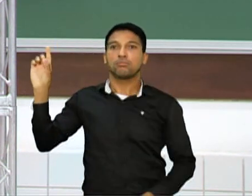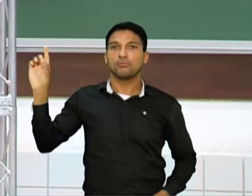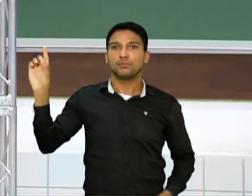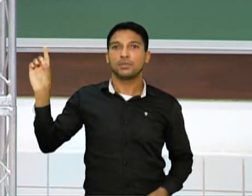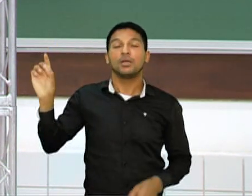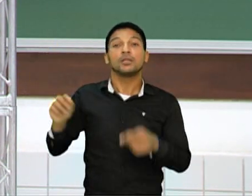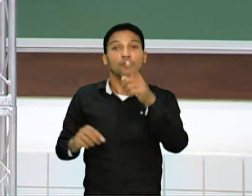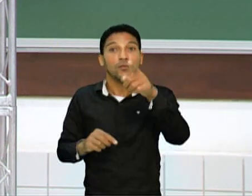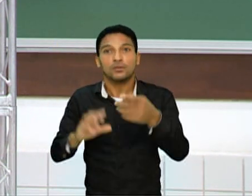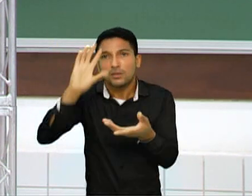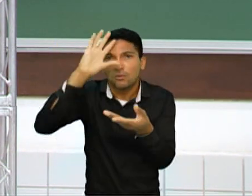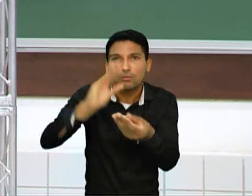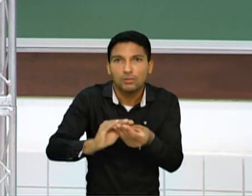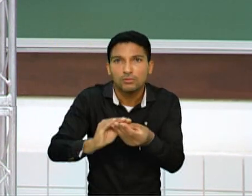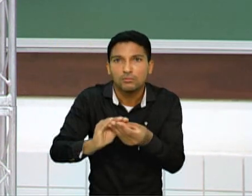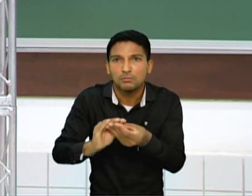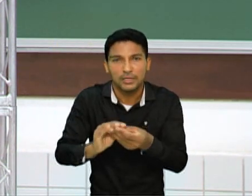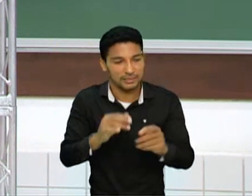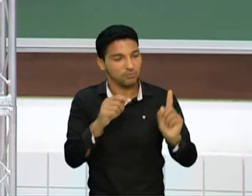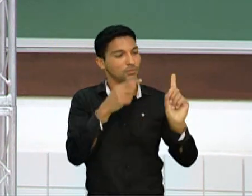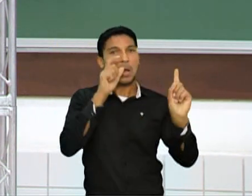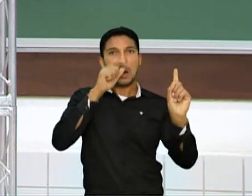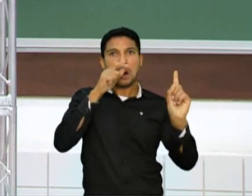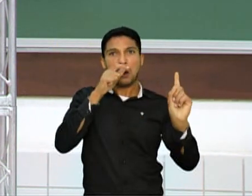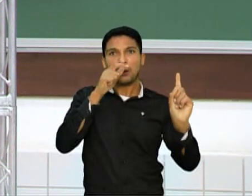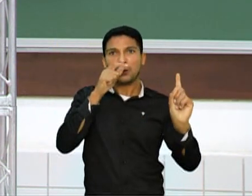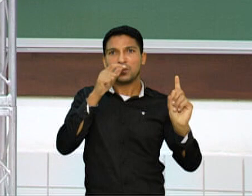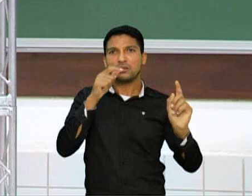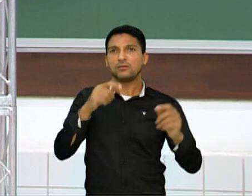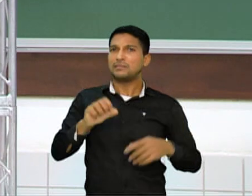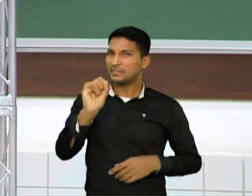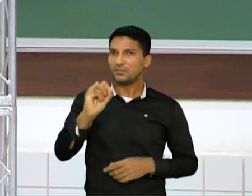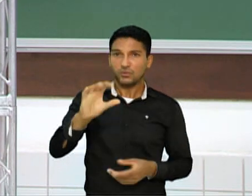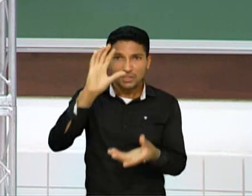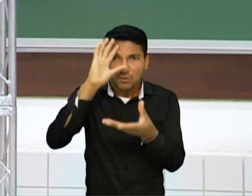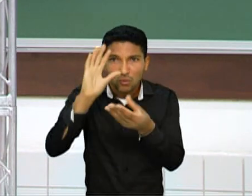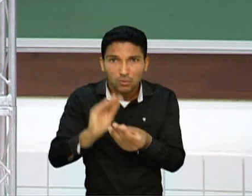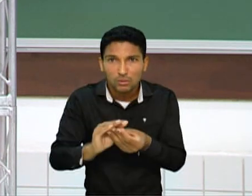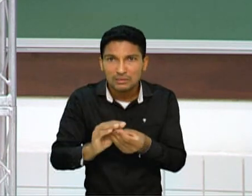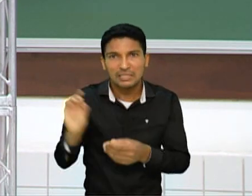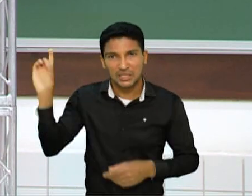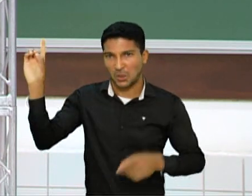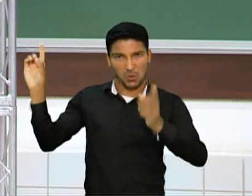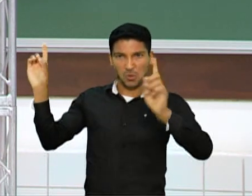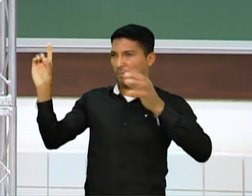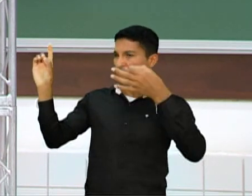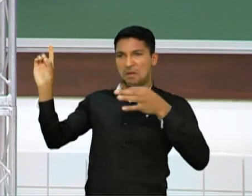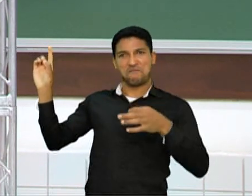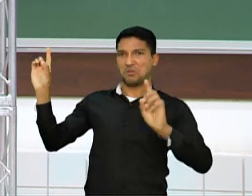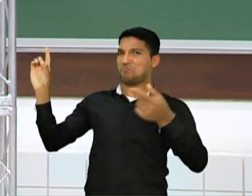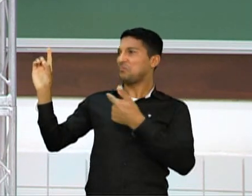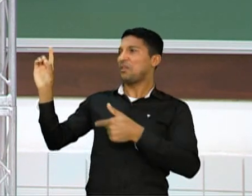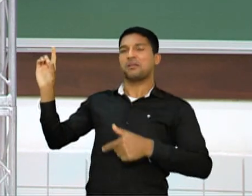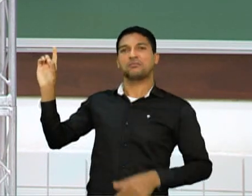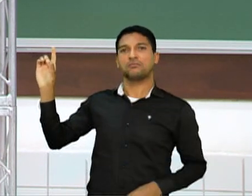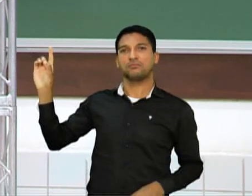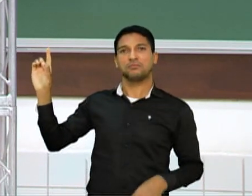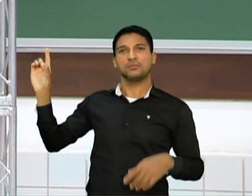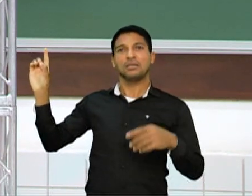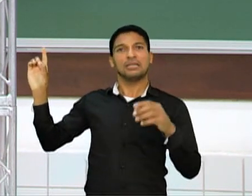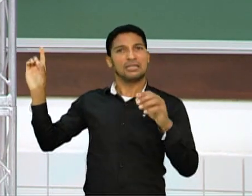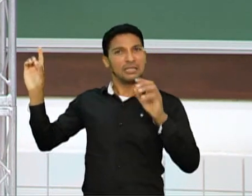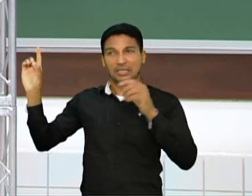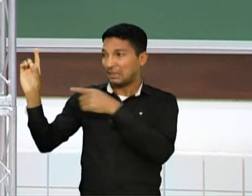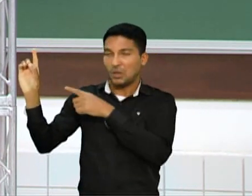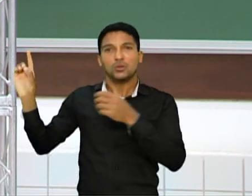não é perfeito, né, e ele é enganador, ele não seria Deus em última instância. É essa a noção que está por trás aqui.